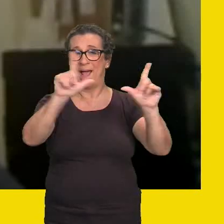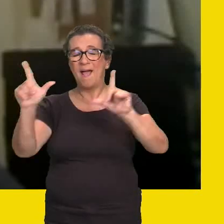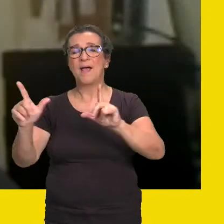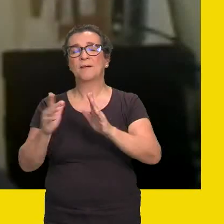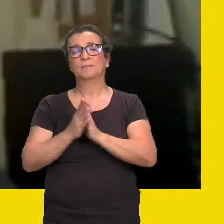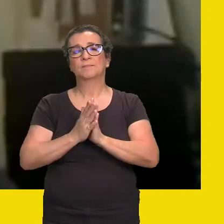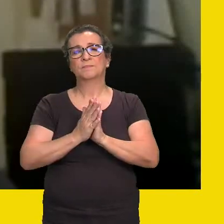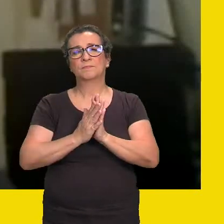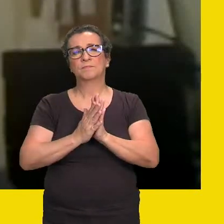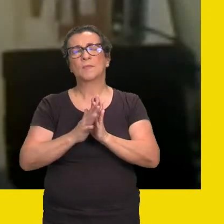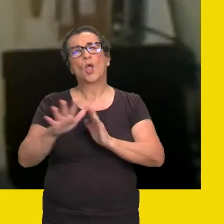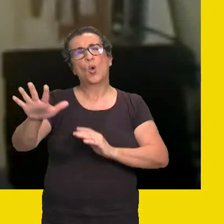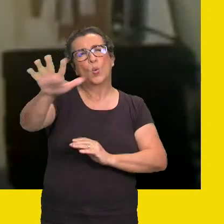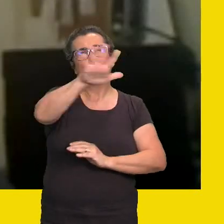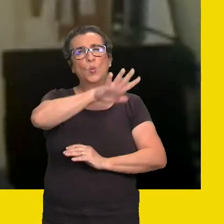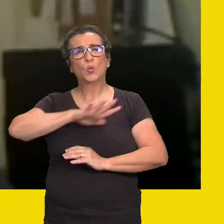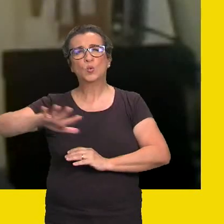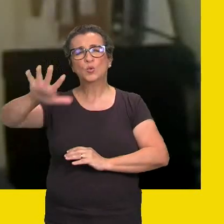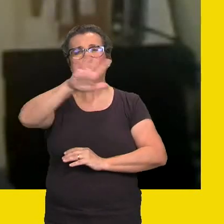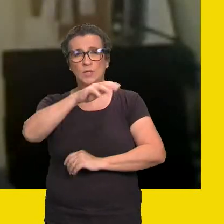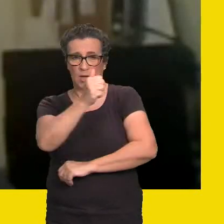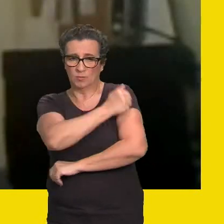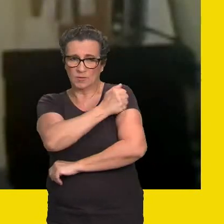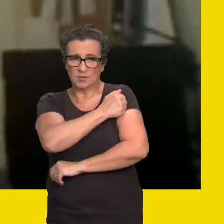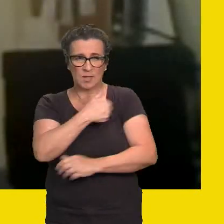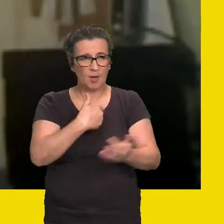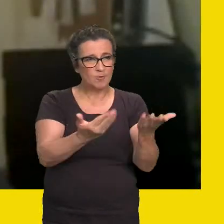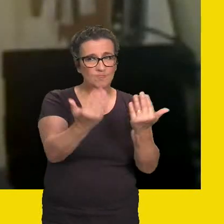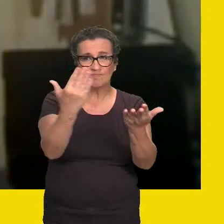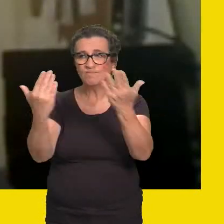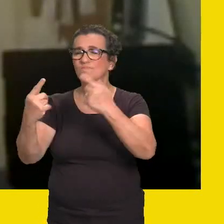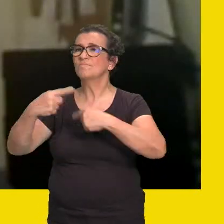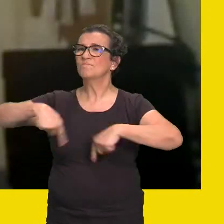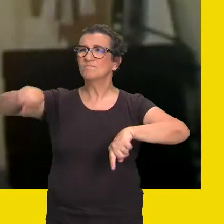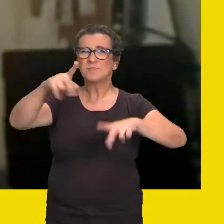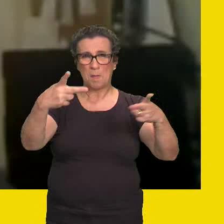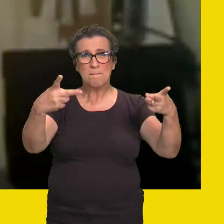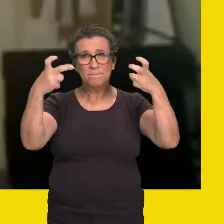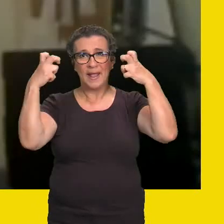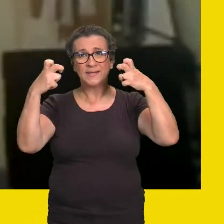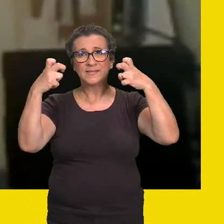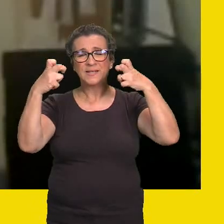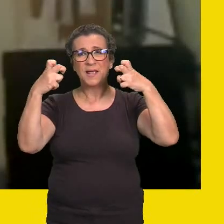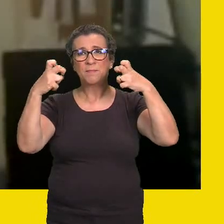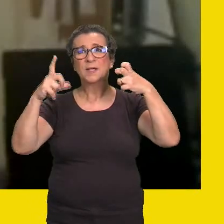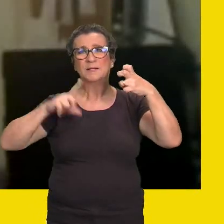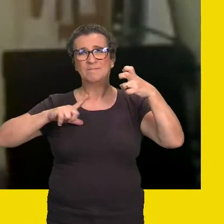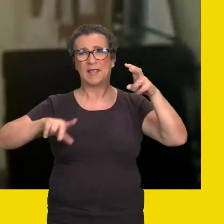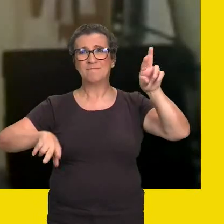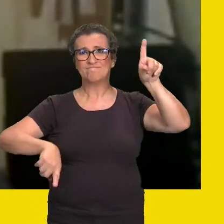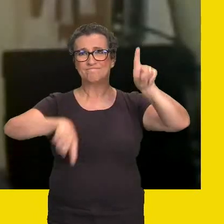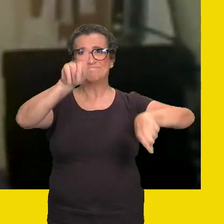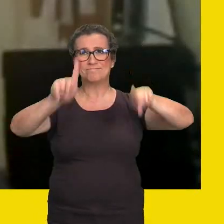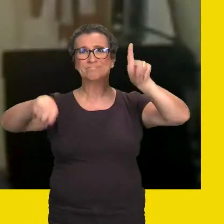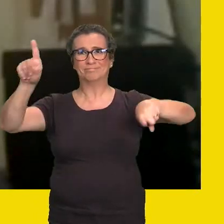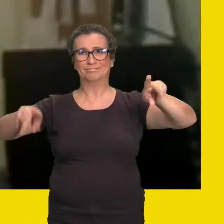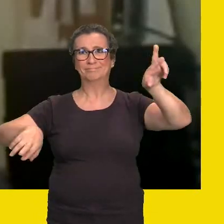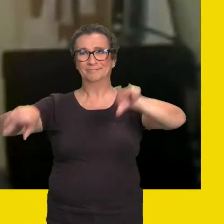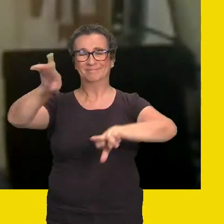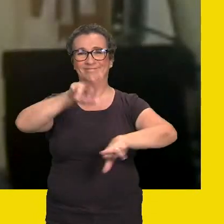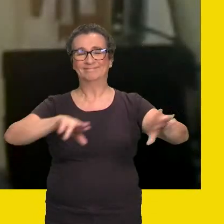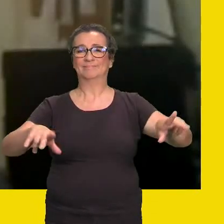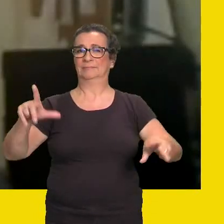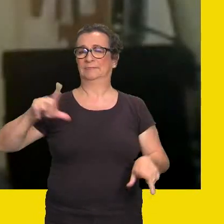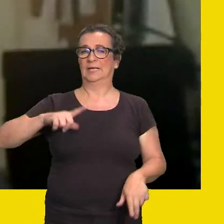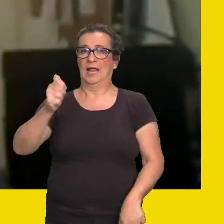Uma passada geral assim, nos alunos, vocês verem que não, meus alunos são totalmente... Existe uma diversidade. Ali eu tenho